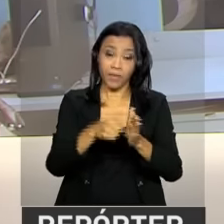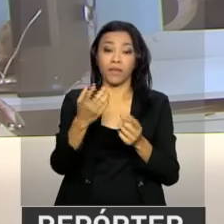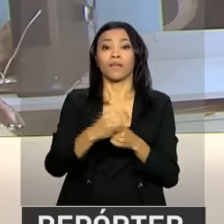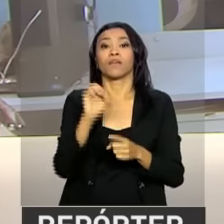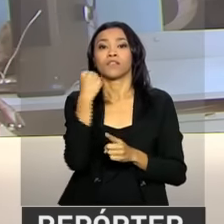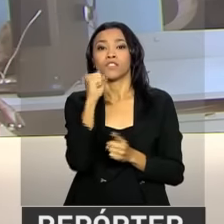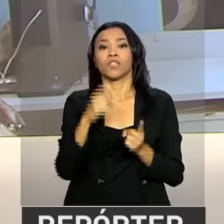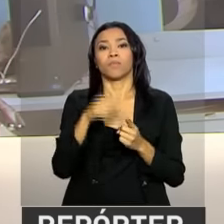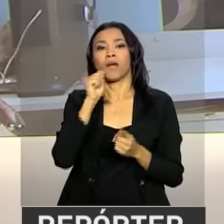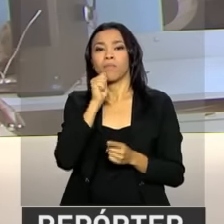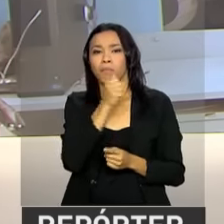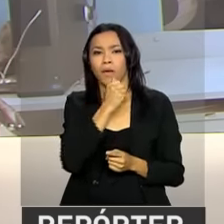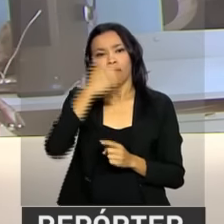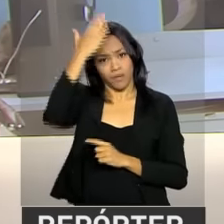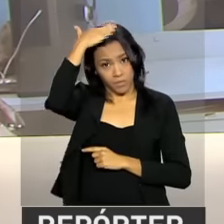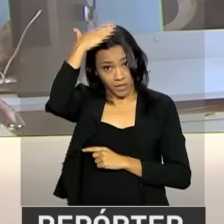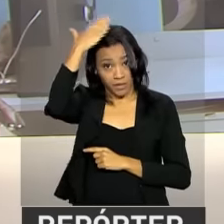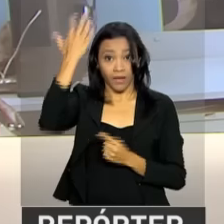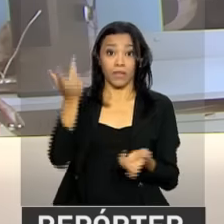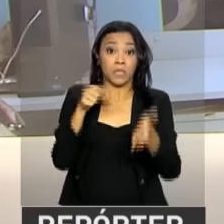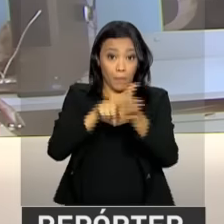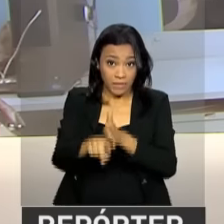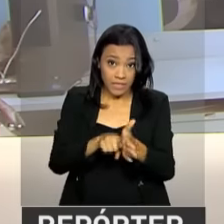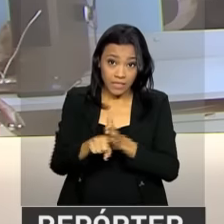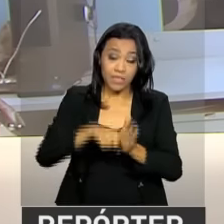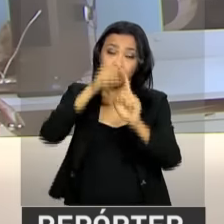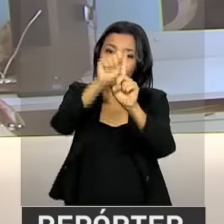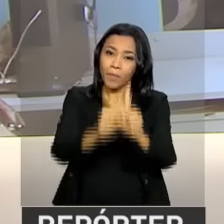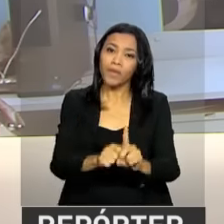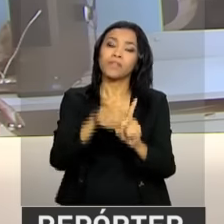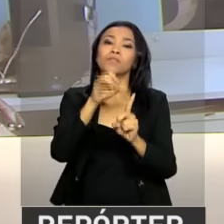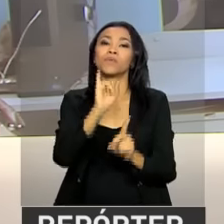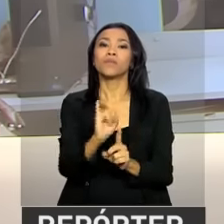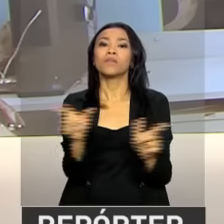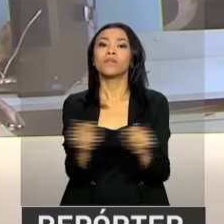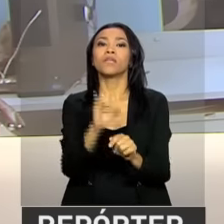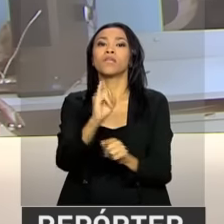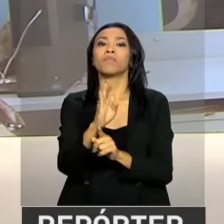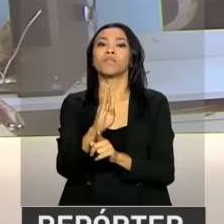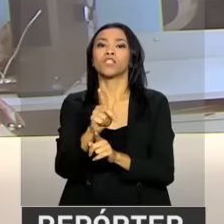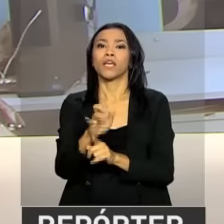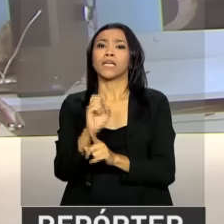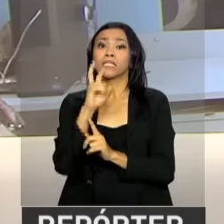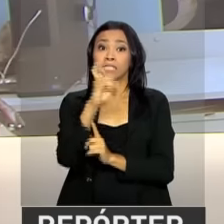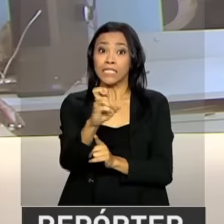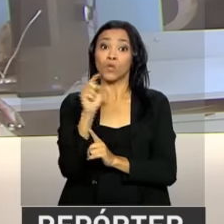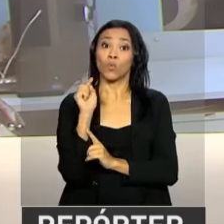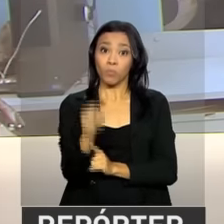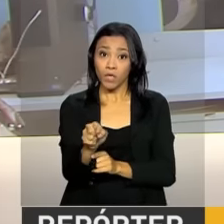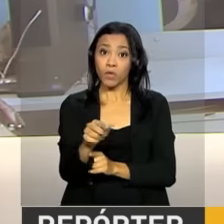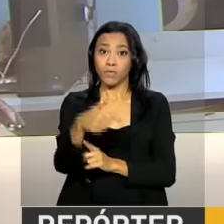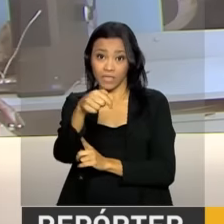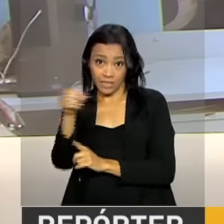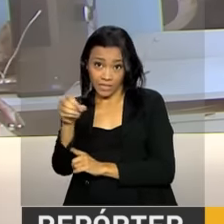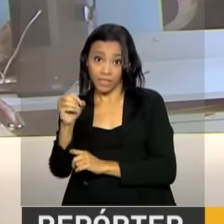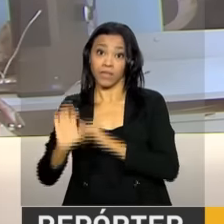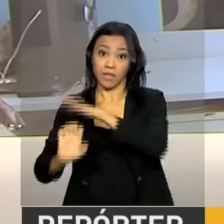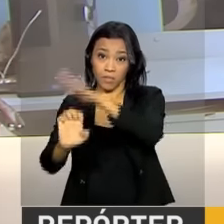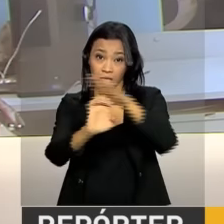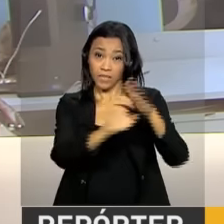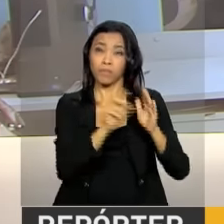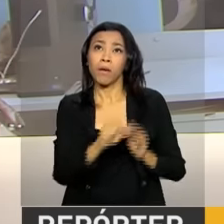Sergipe Amapá e Paraná a pesquisa mensal de comércio do IBGE visitou 5700 empresas em todo o